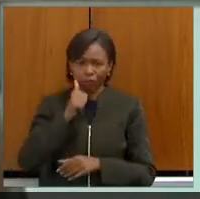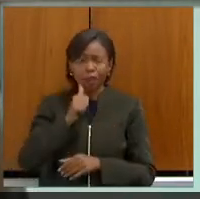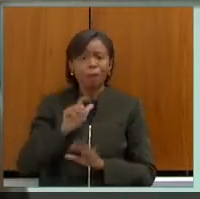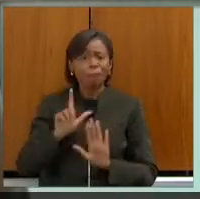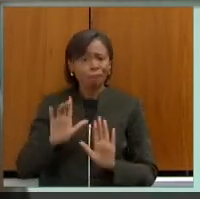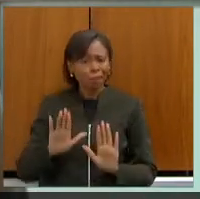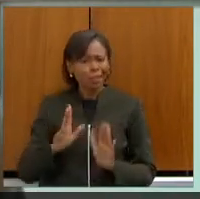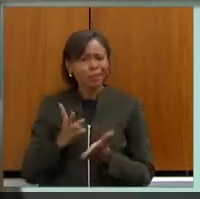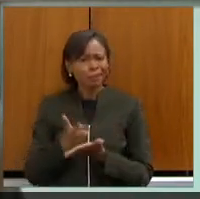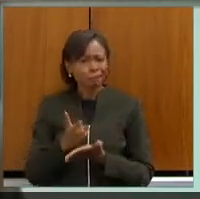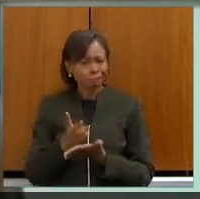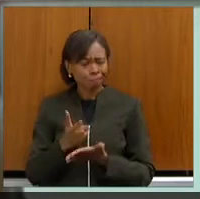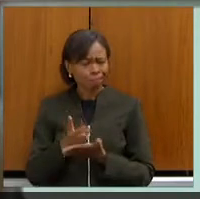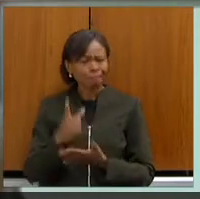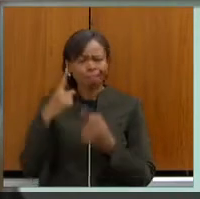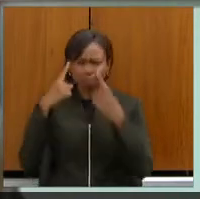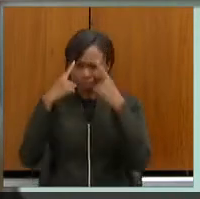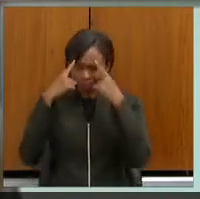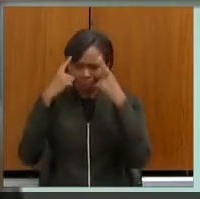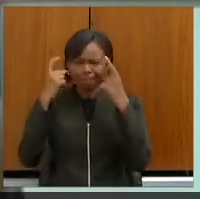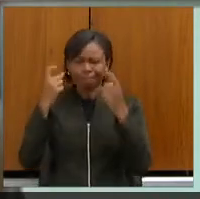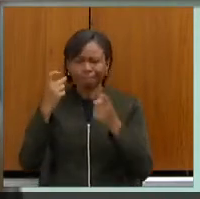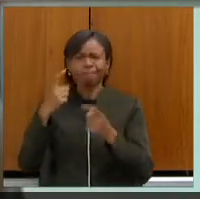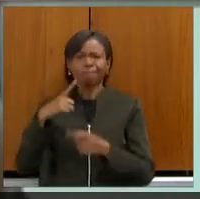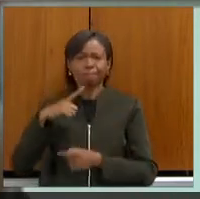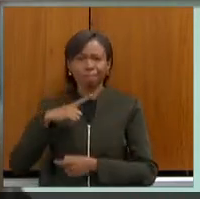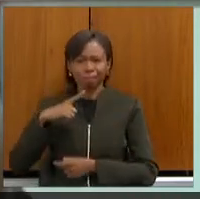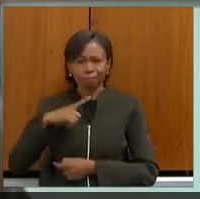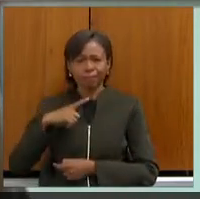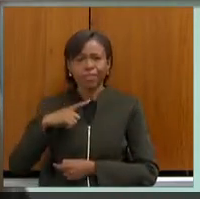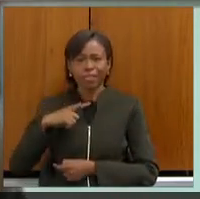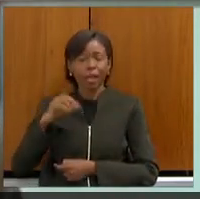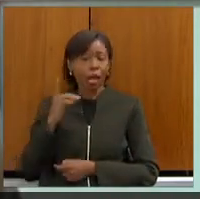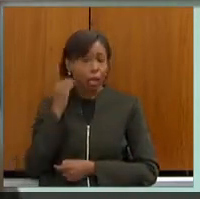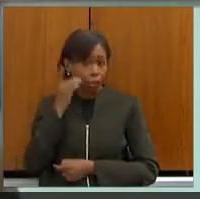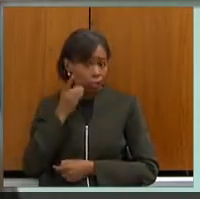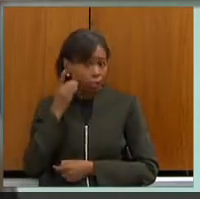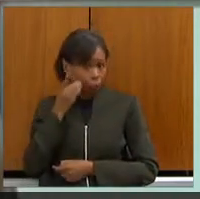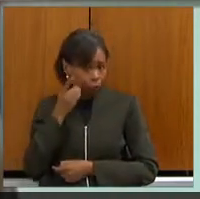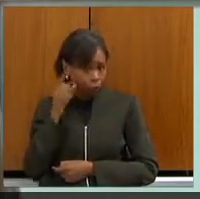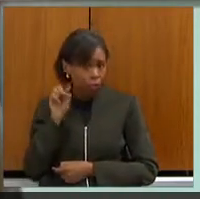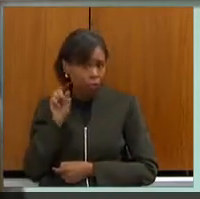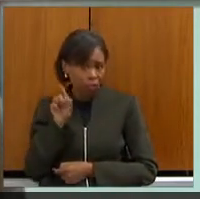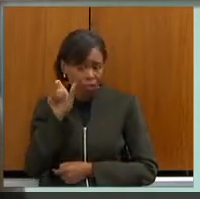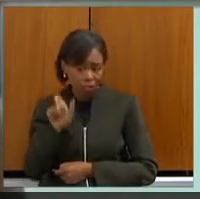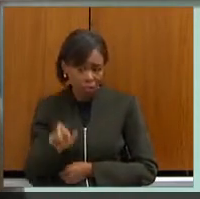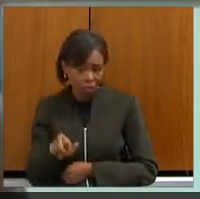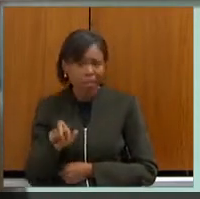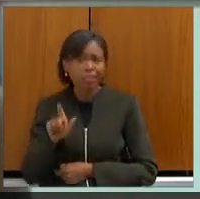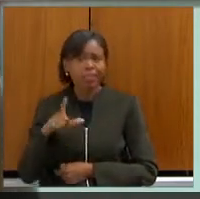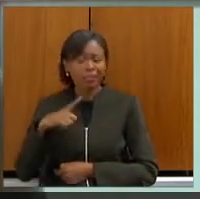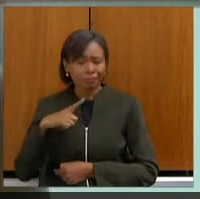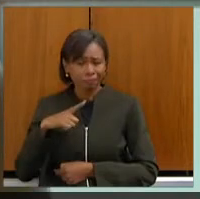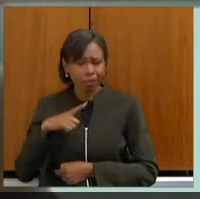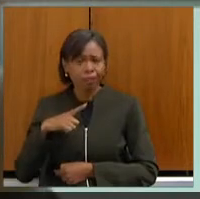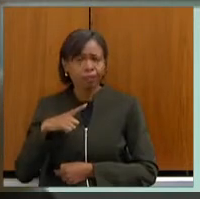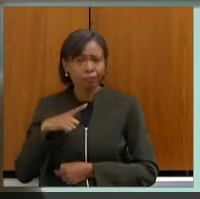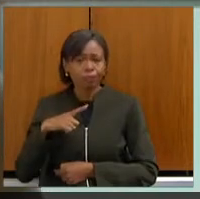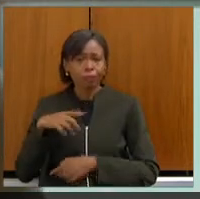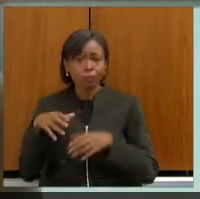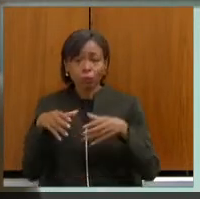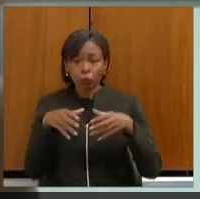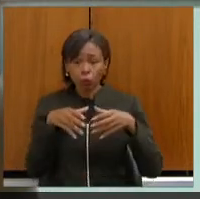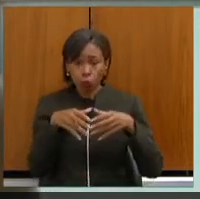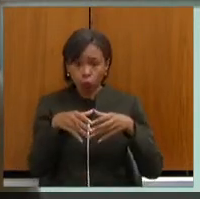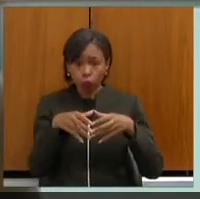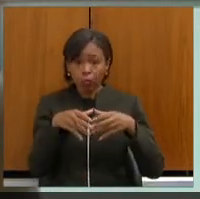violência em Como assim diferenciadas aí pelas deputadas a rede de enfrentamento à violência contra a mulher da qual